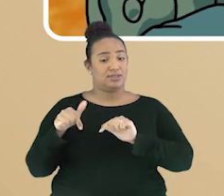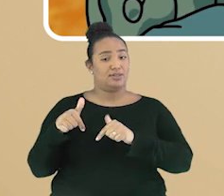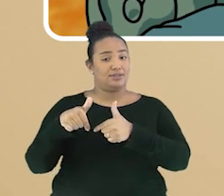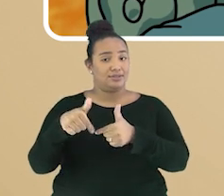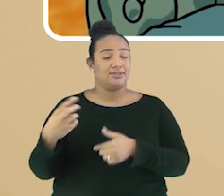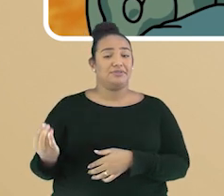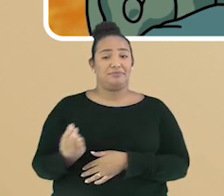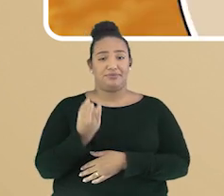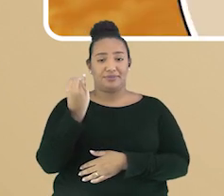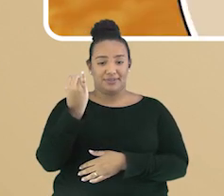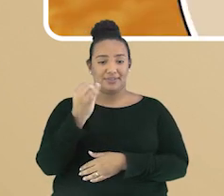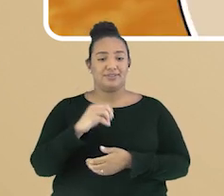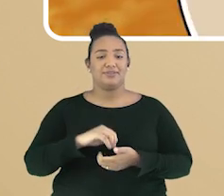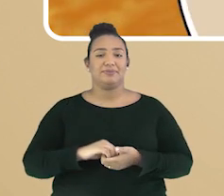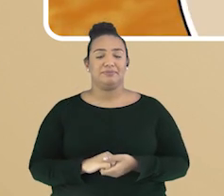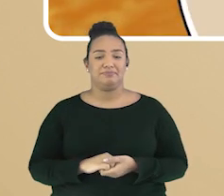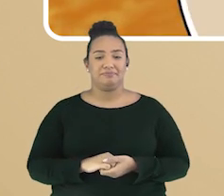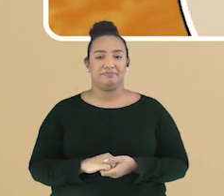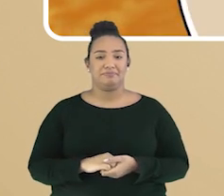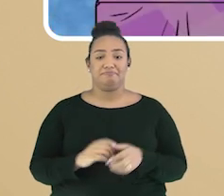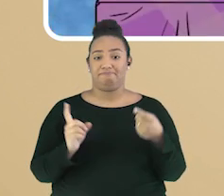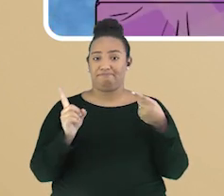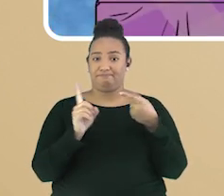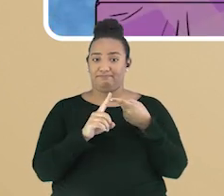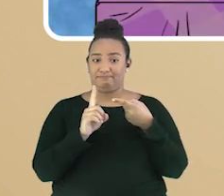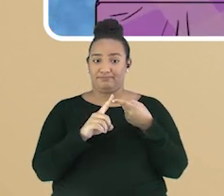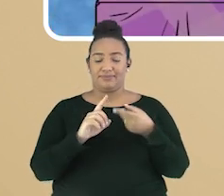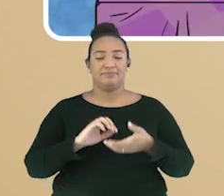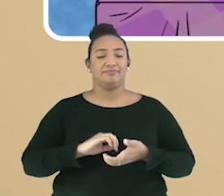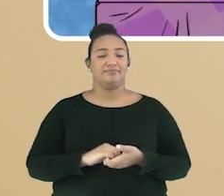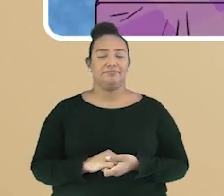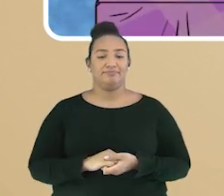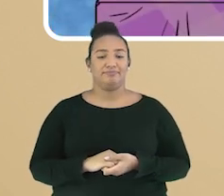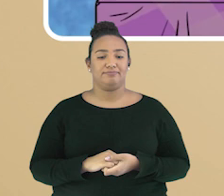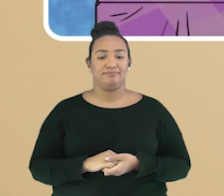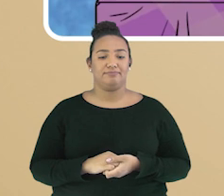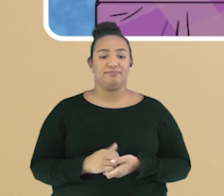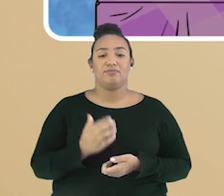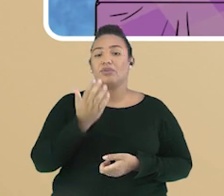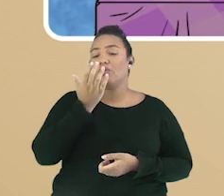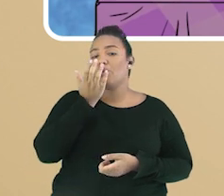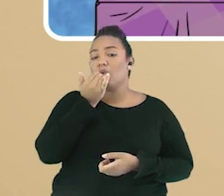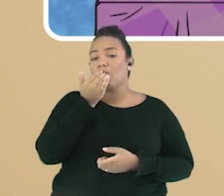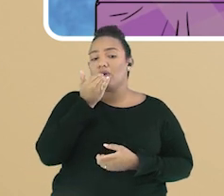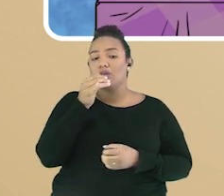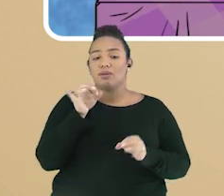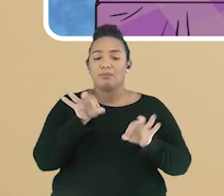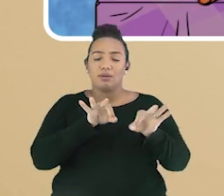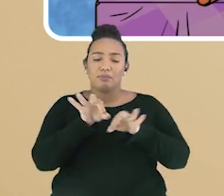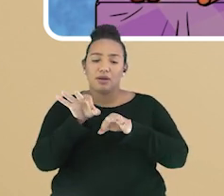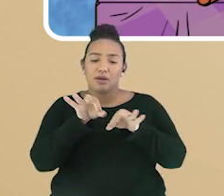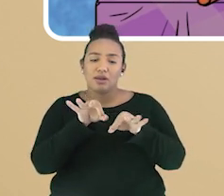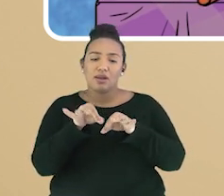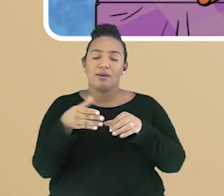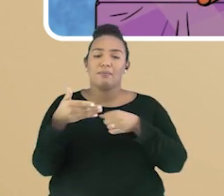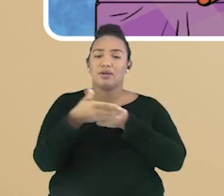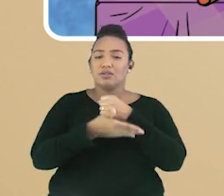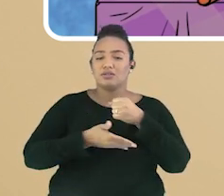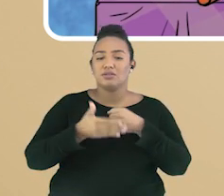e equilibrada. 1. Faça dos alimentos frescos a base da sua